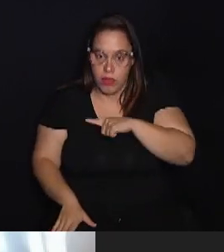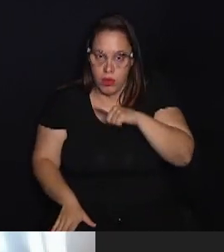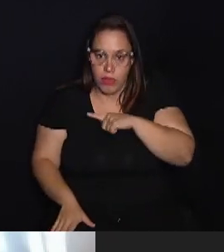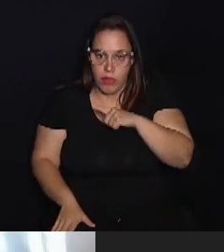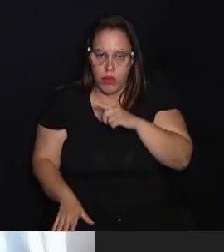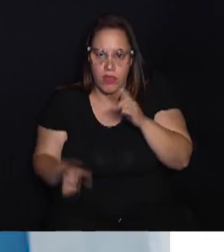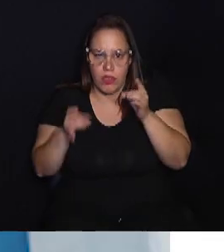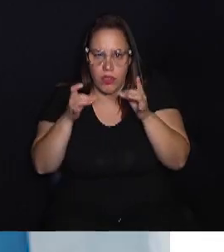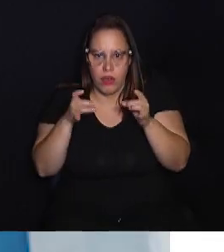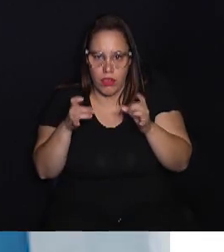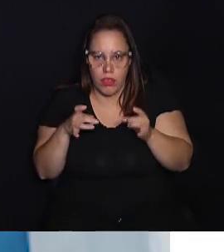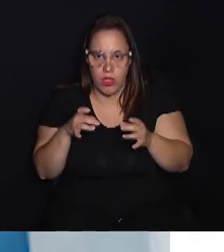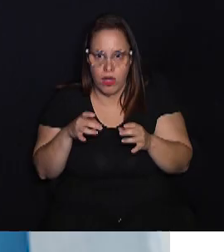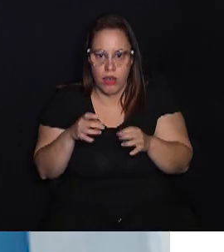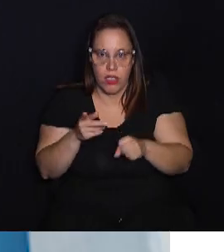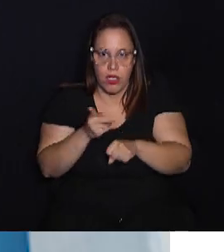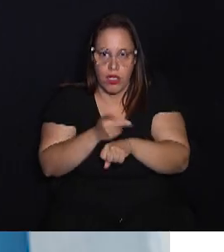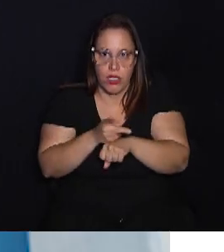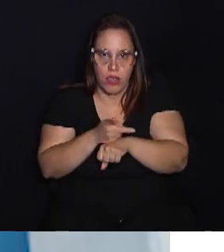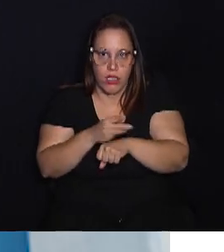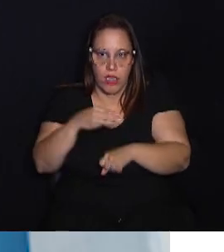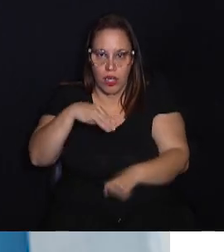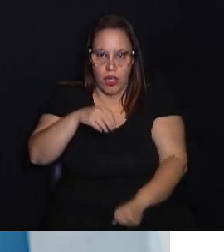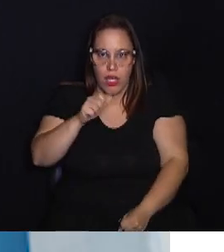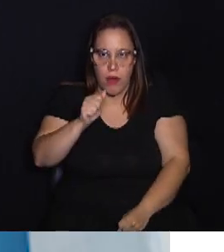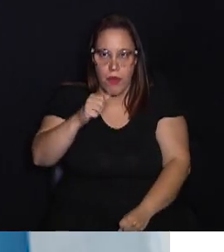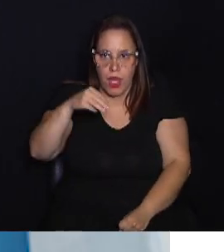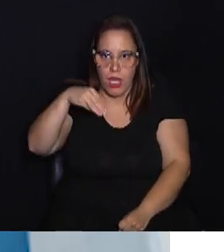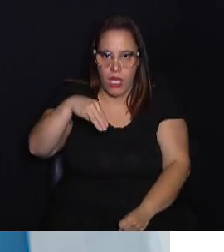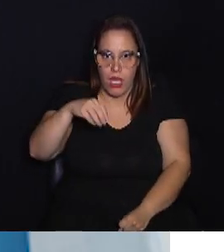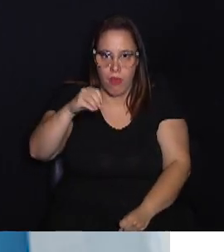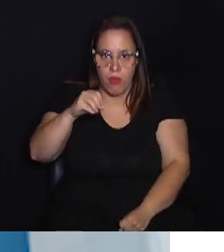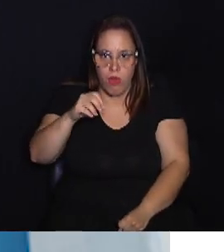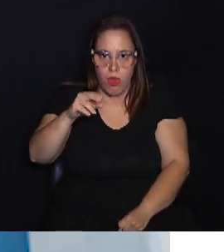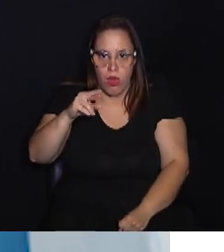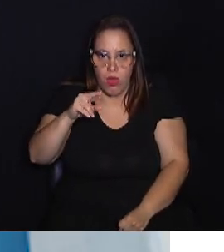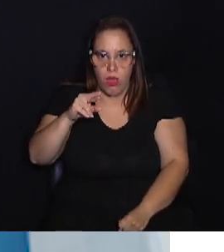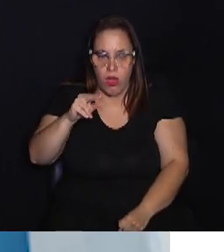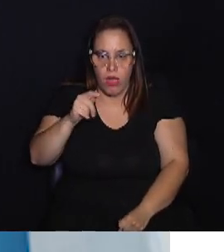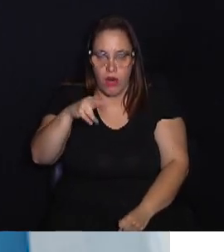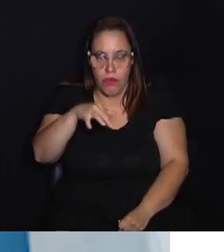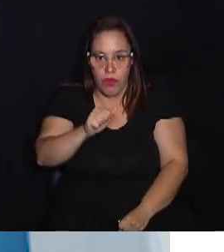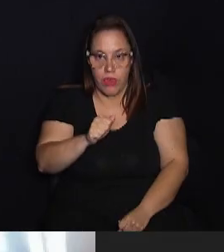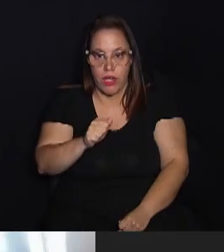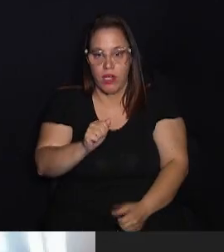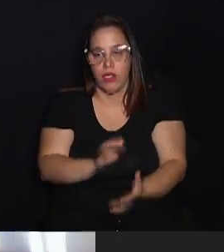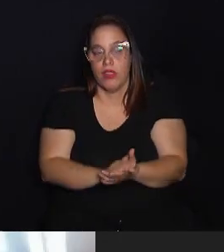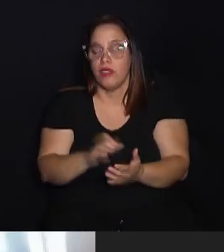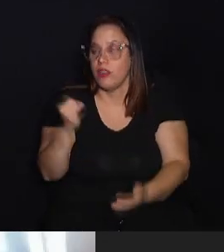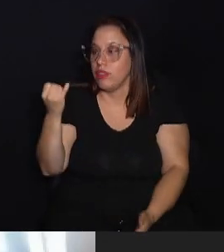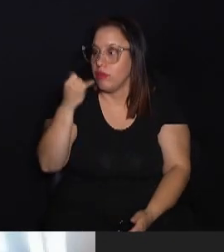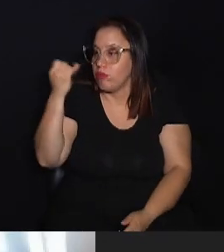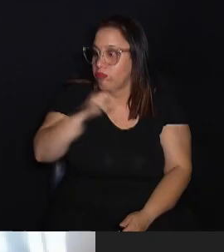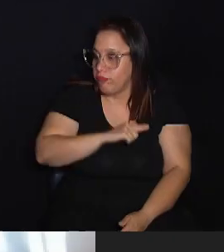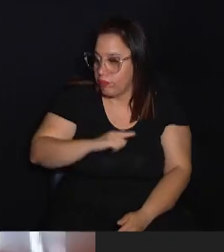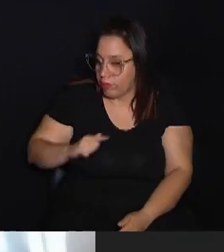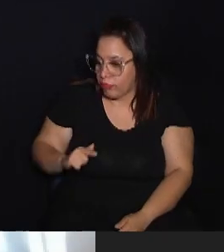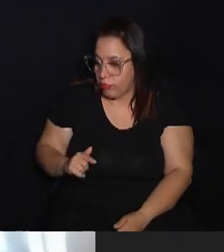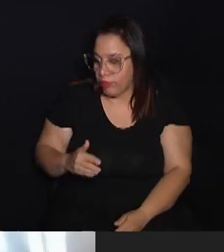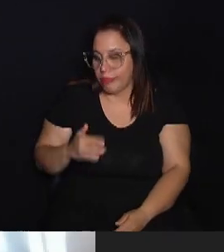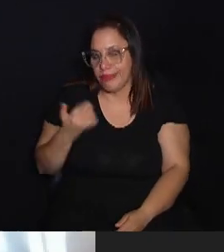método específico de rastreio, que é a mamografia. Então, é muito importante que os governos